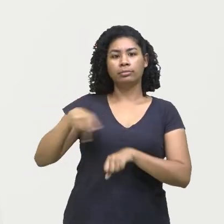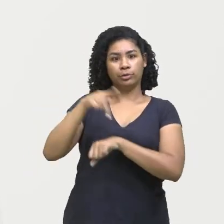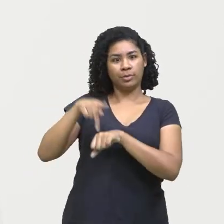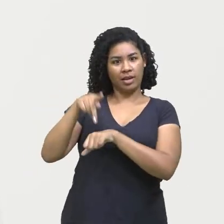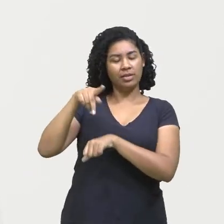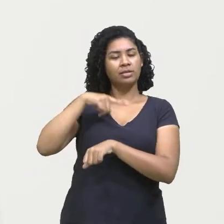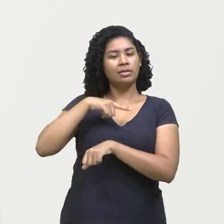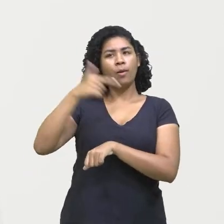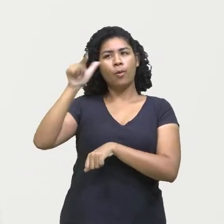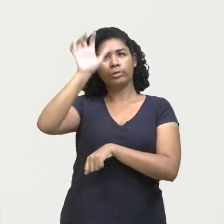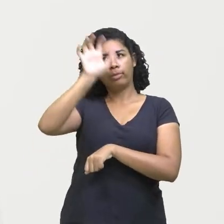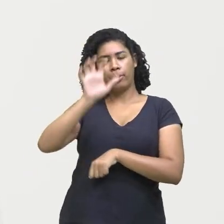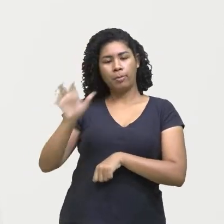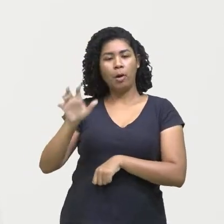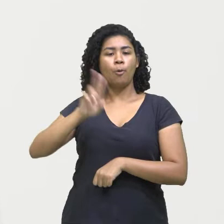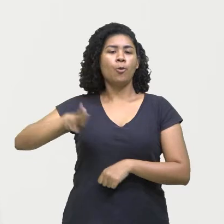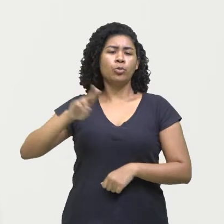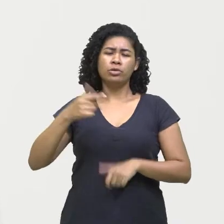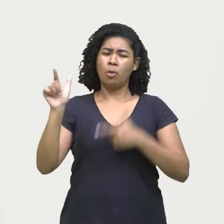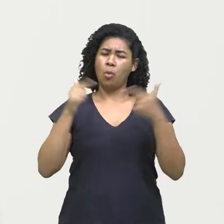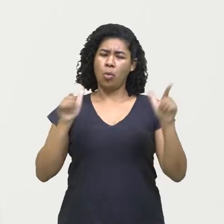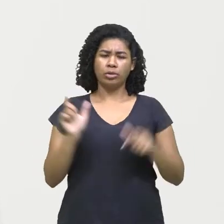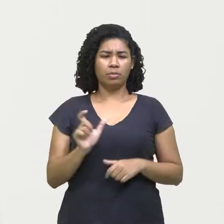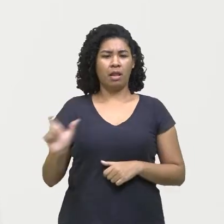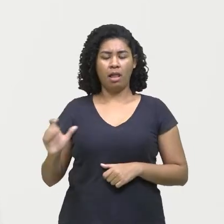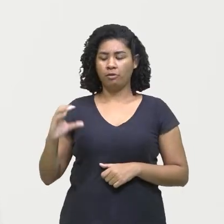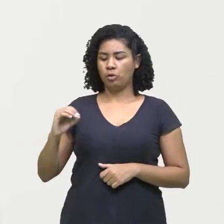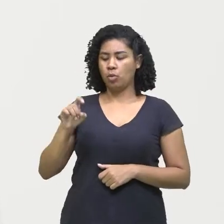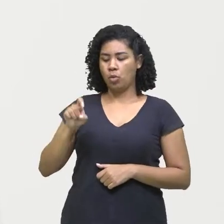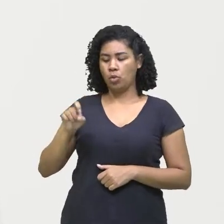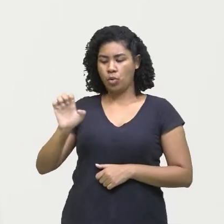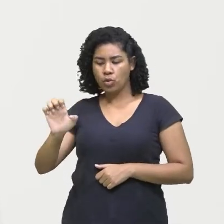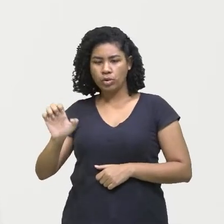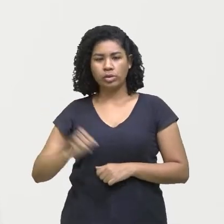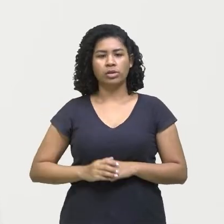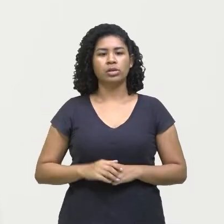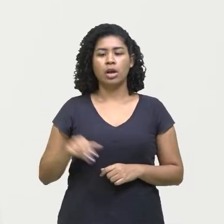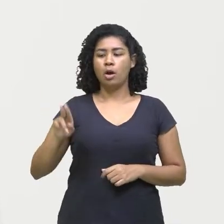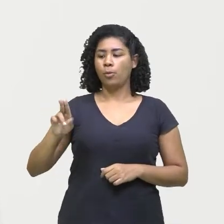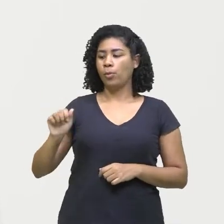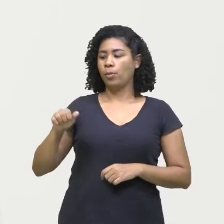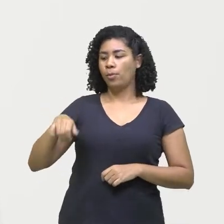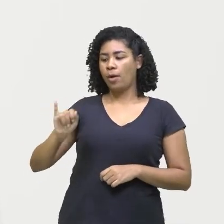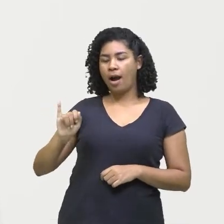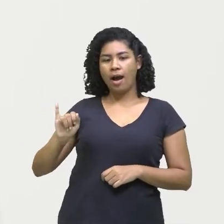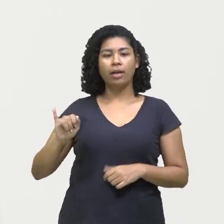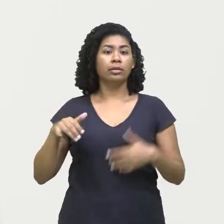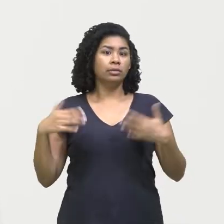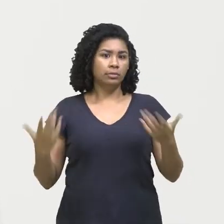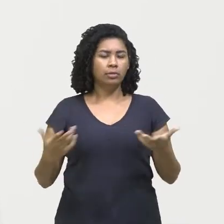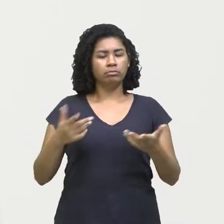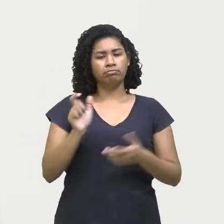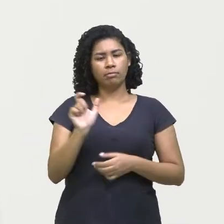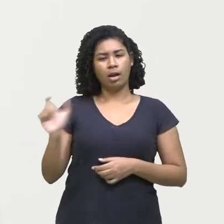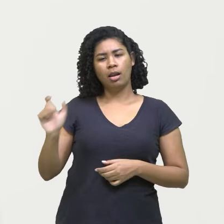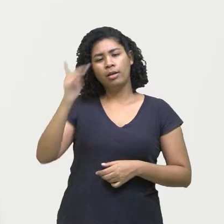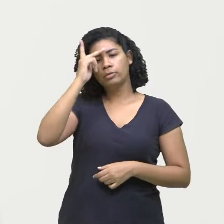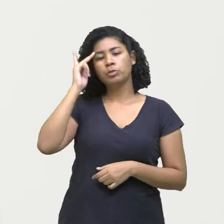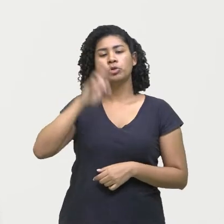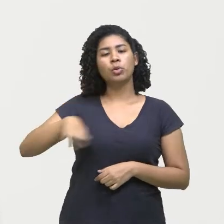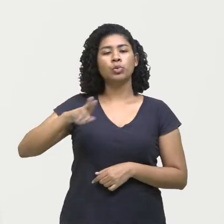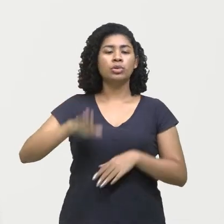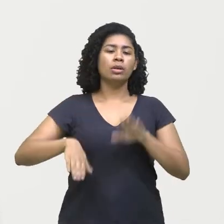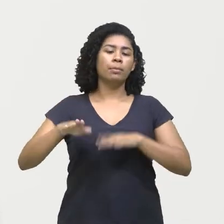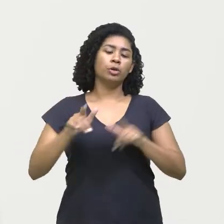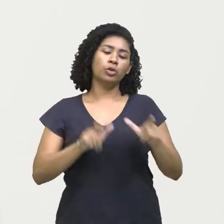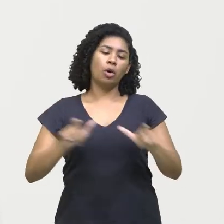gente já viu oxe, não é? Uai. Então são expressões que as pessoas utilizam também, dependendo da sua